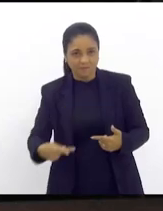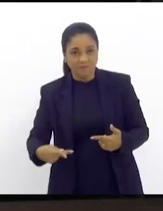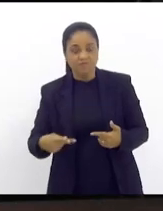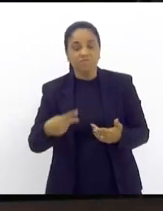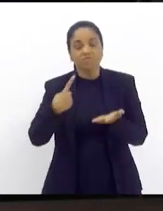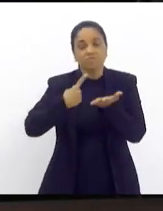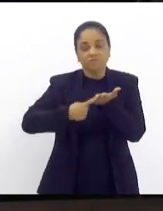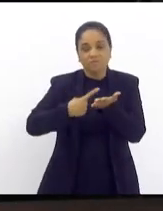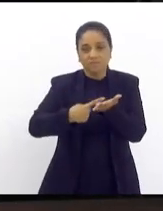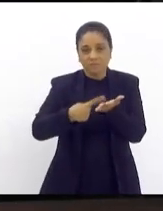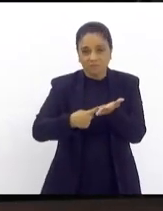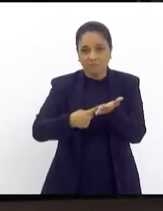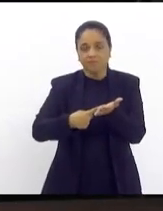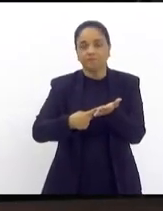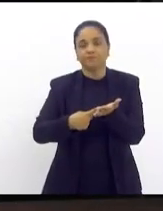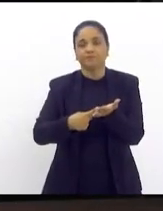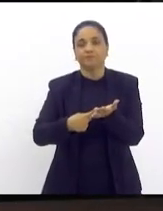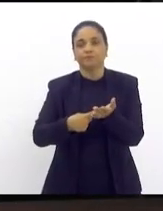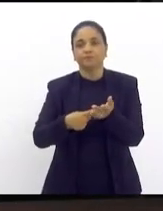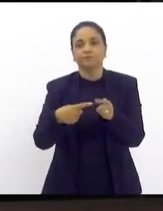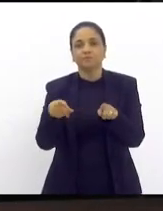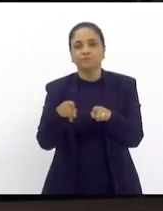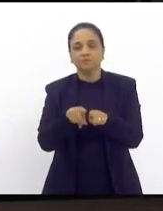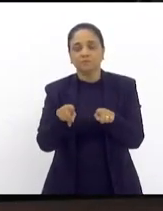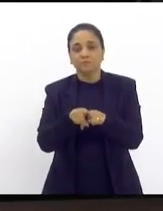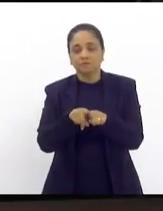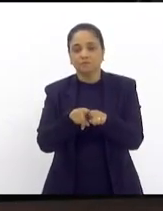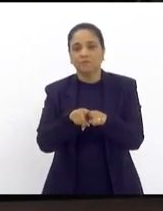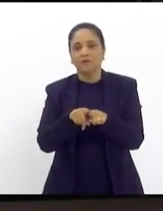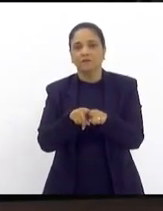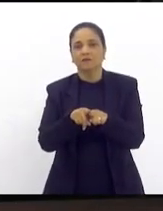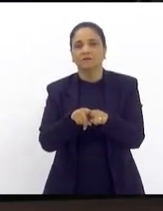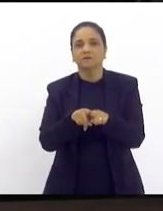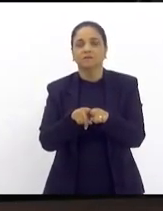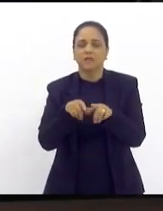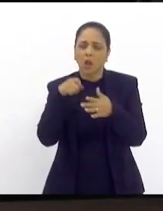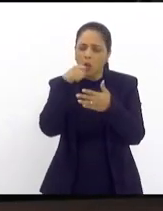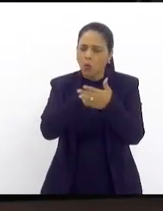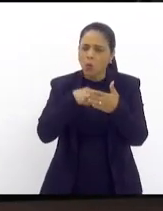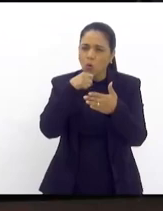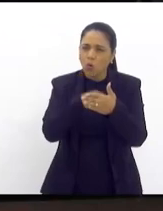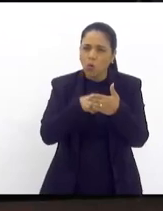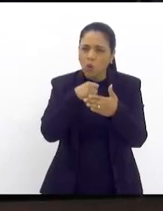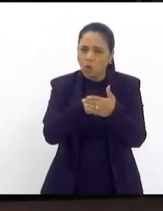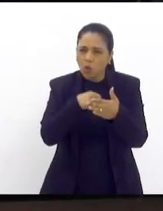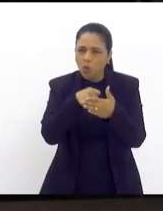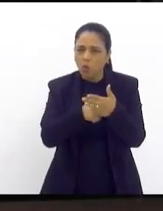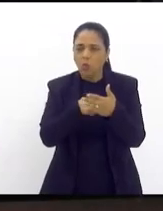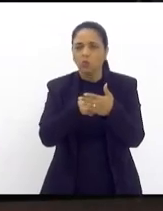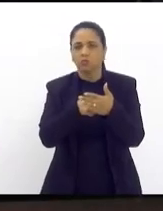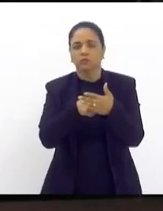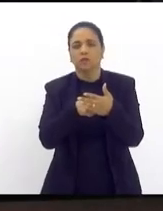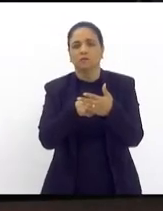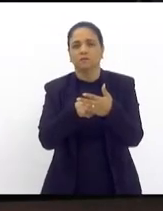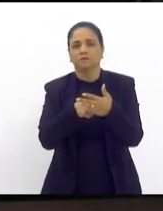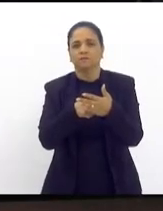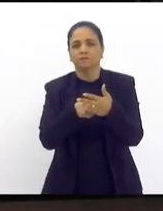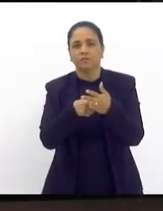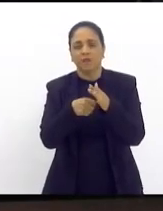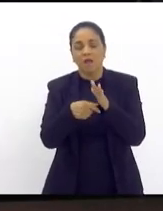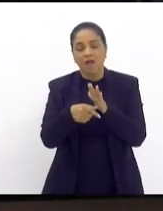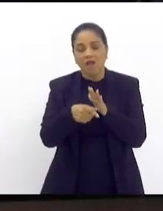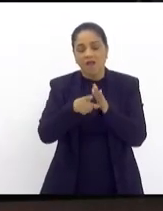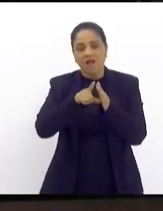Sonia Barros também na superação da luta né dessa lógica anti